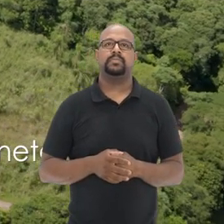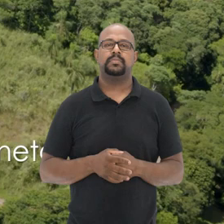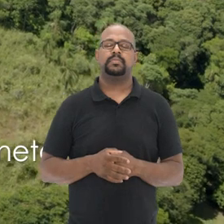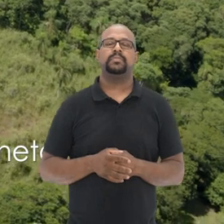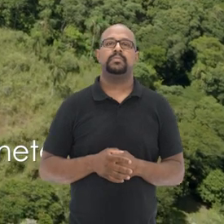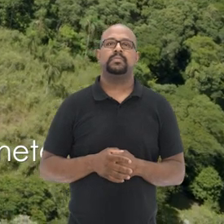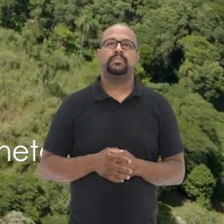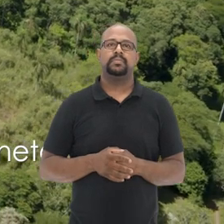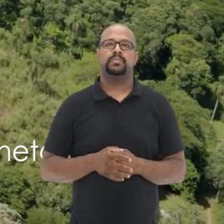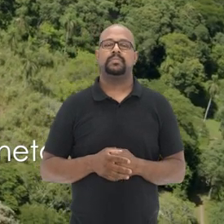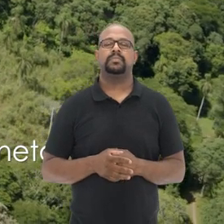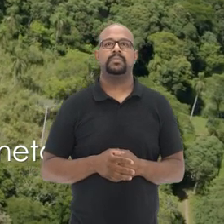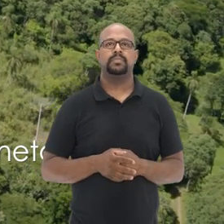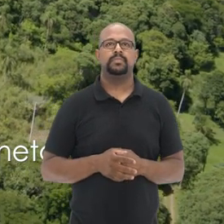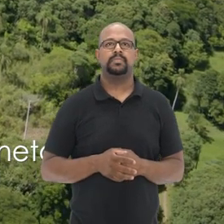linilimui.